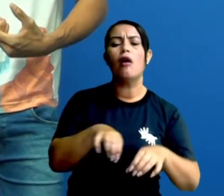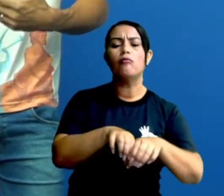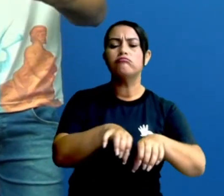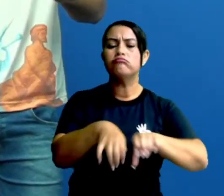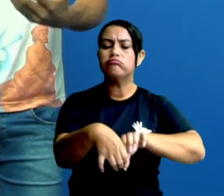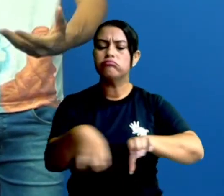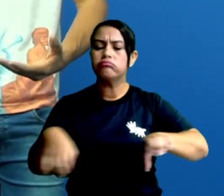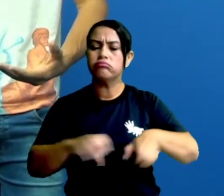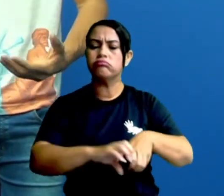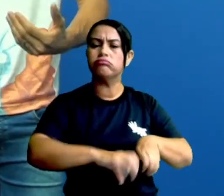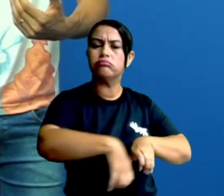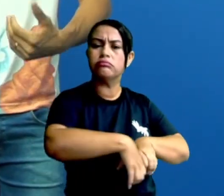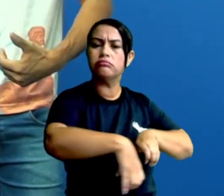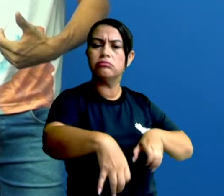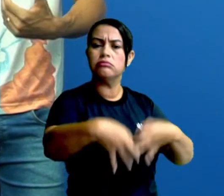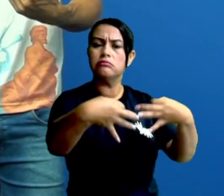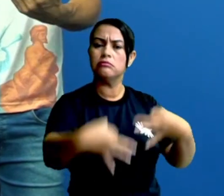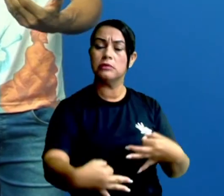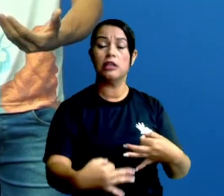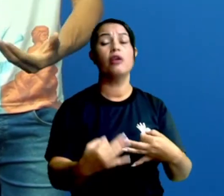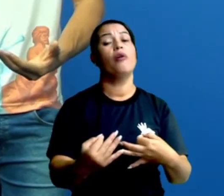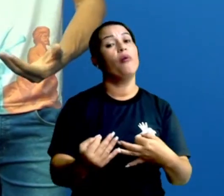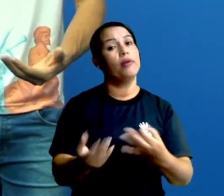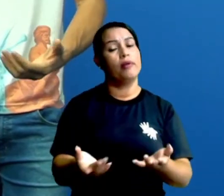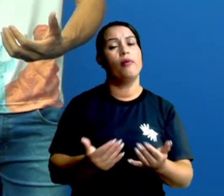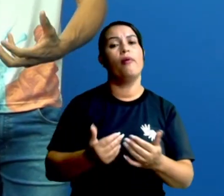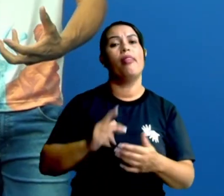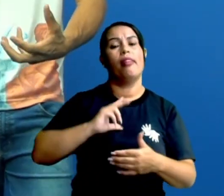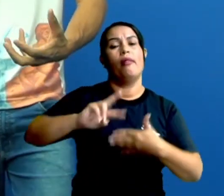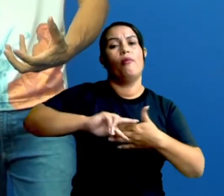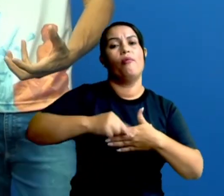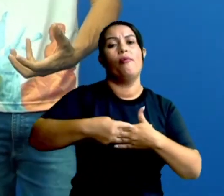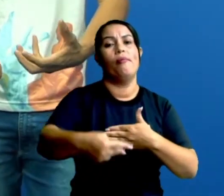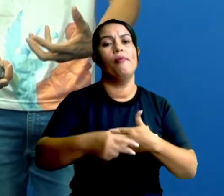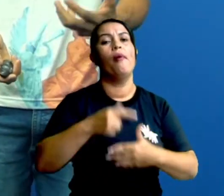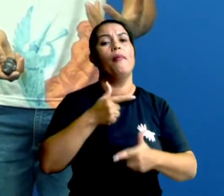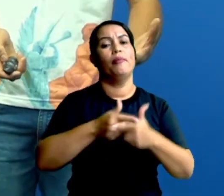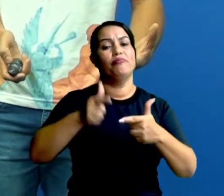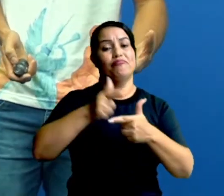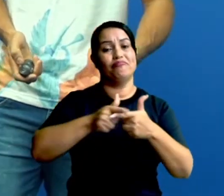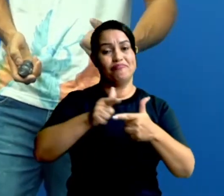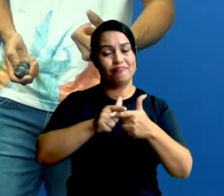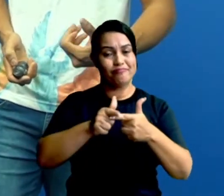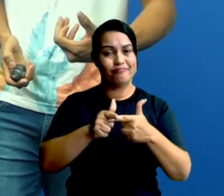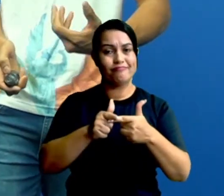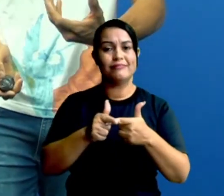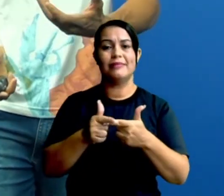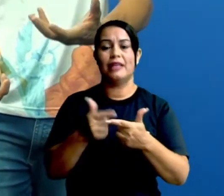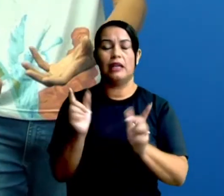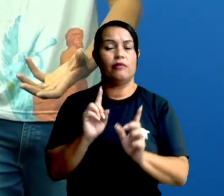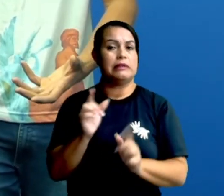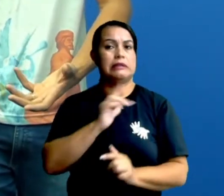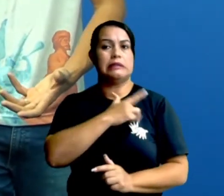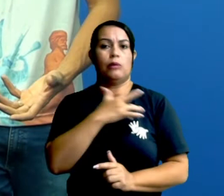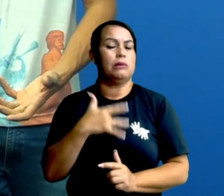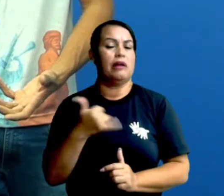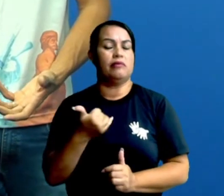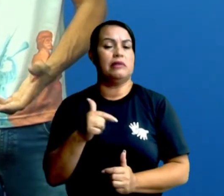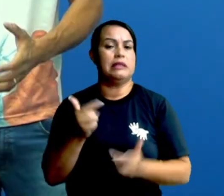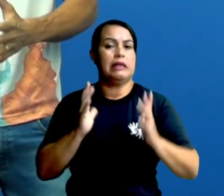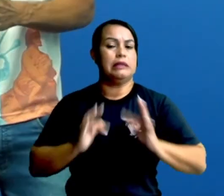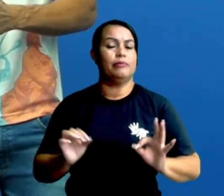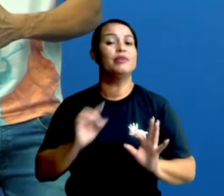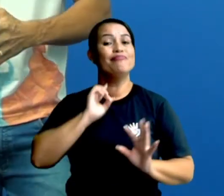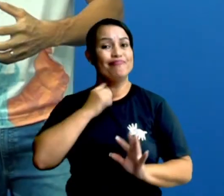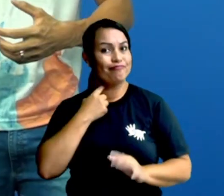adequado, consequentemente o ambiente em que nós vivemos ele não vai estar saudável, ele não vai ser um ambiente limpo, não é